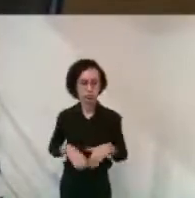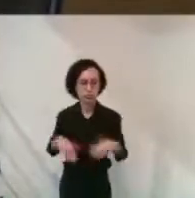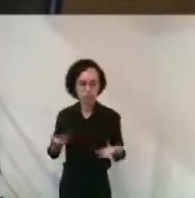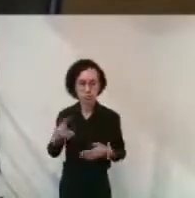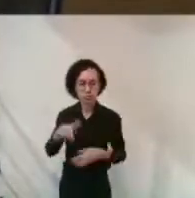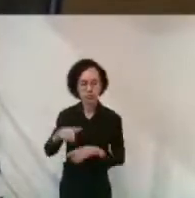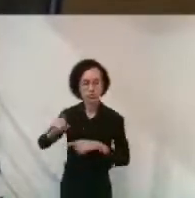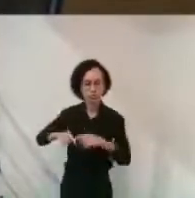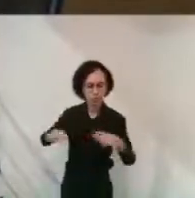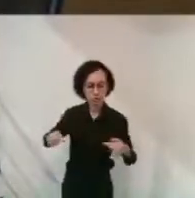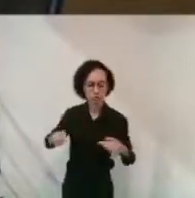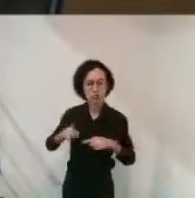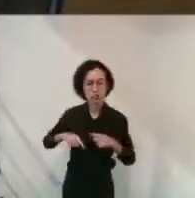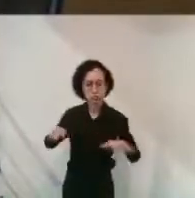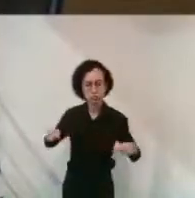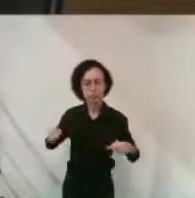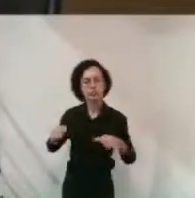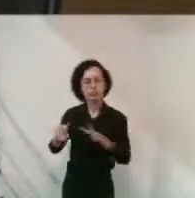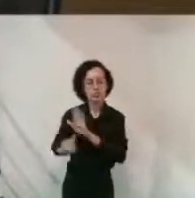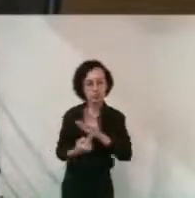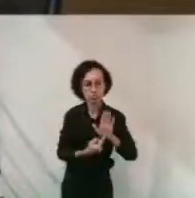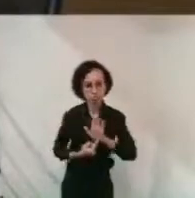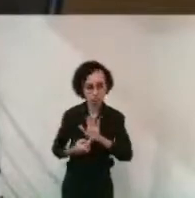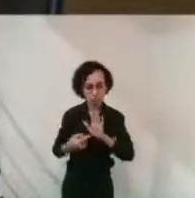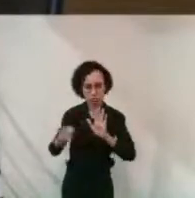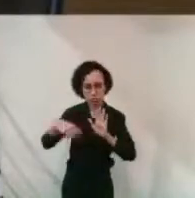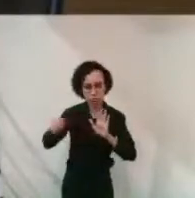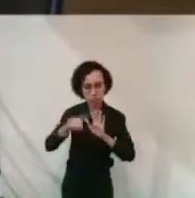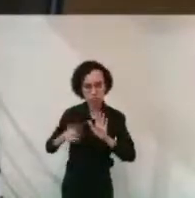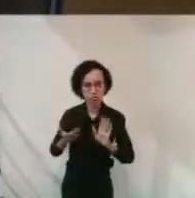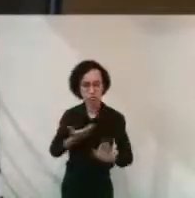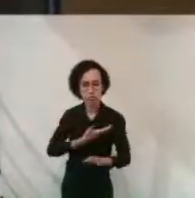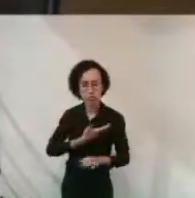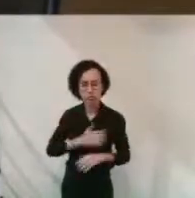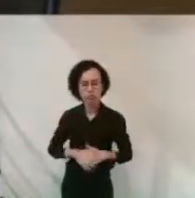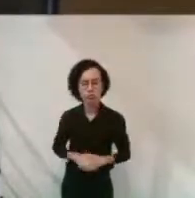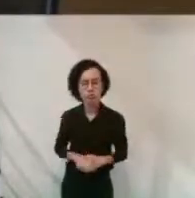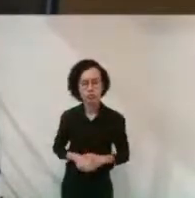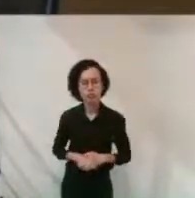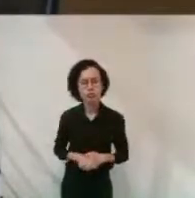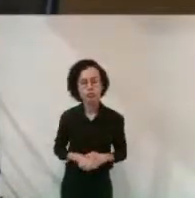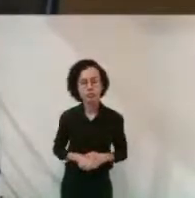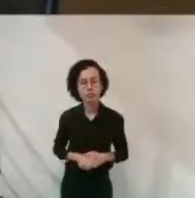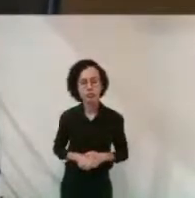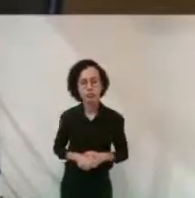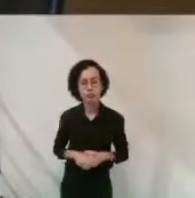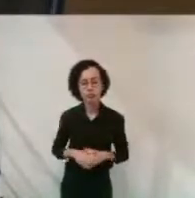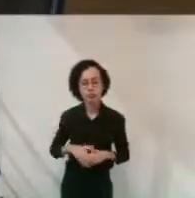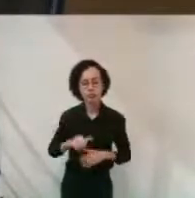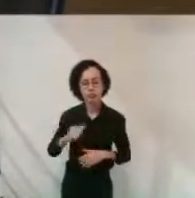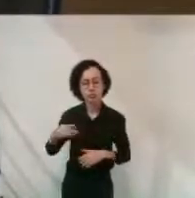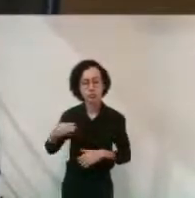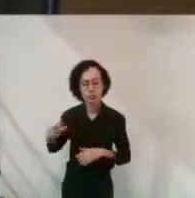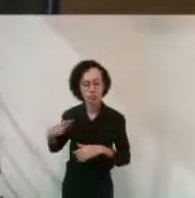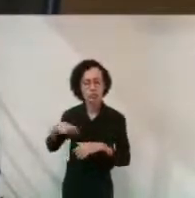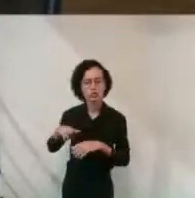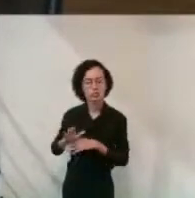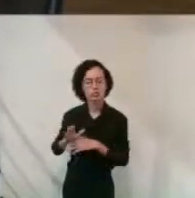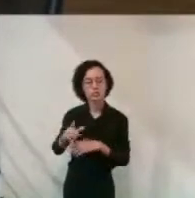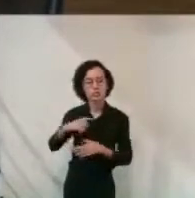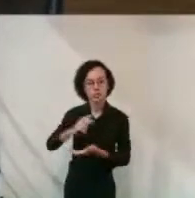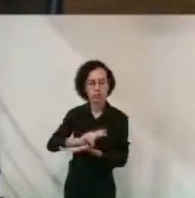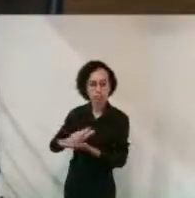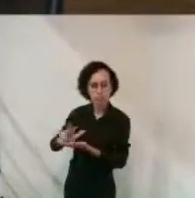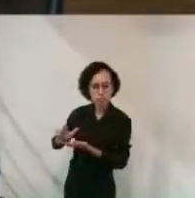esse material está sendo apresentado para os colegas, tem a NPP com cláusulas de confidencialidade,